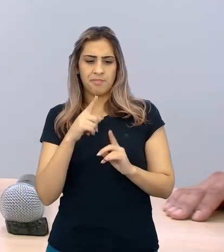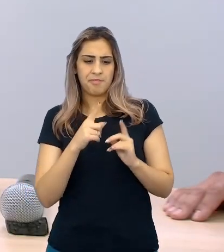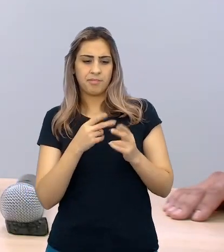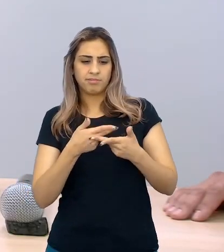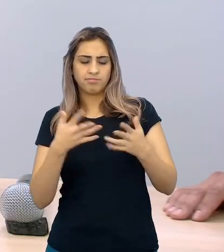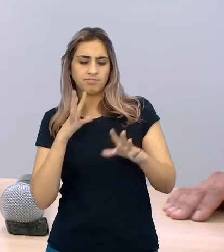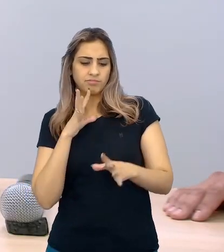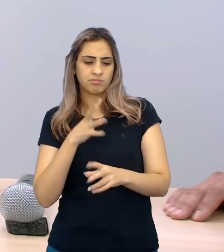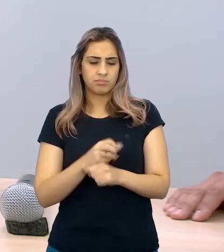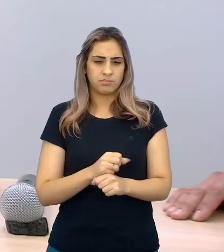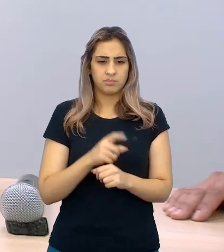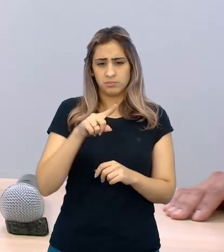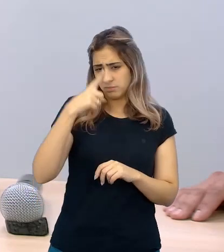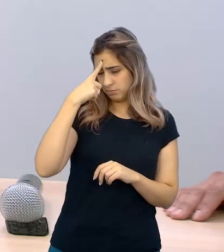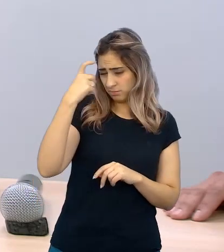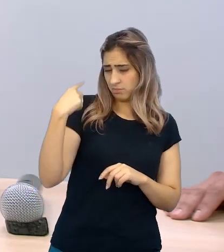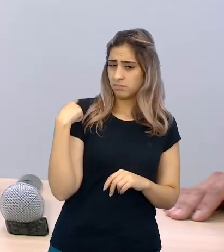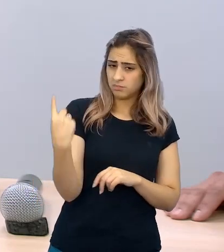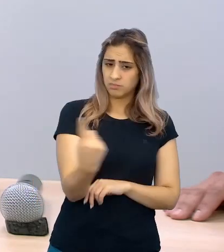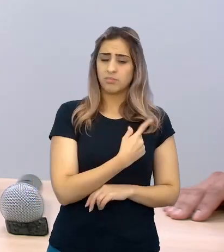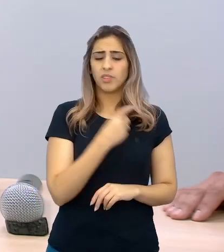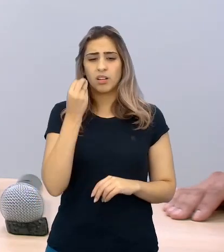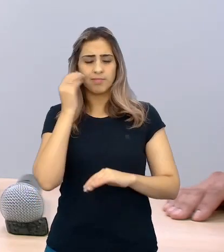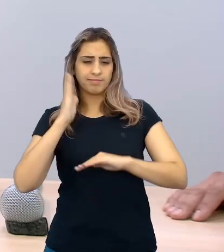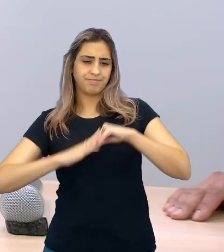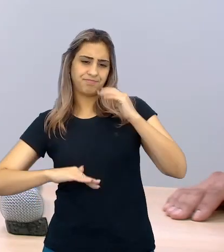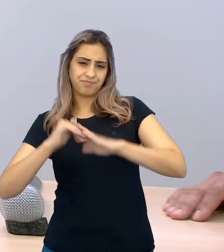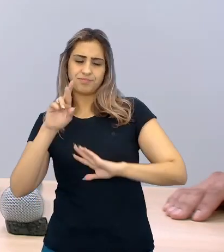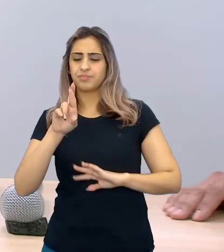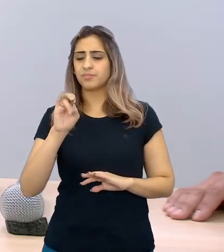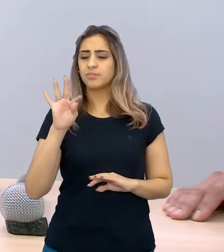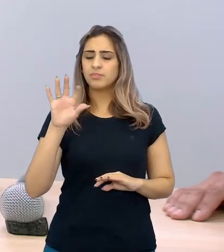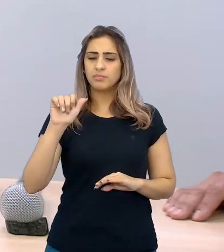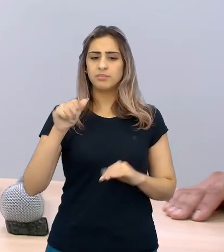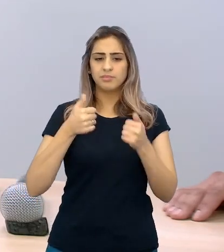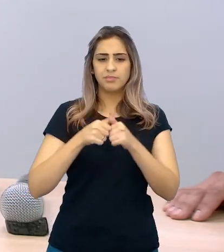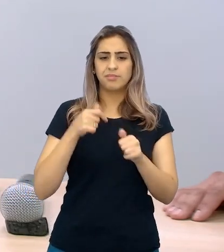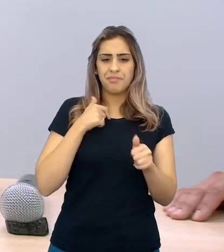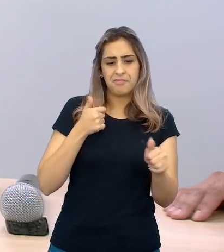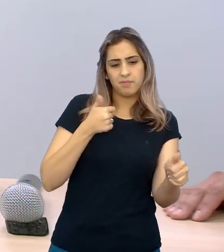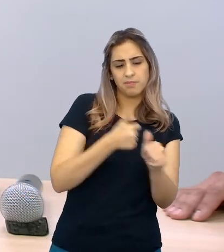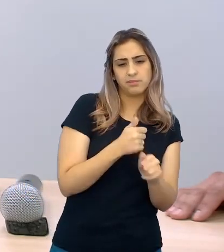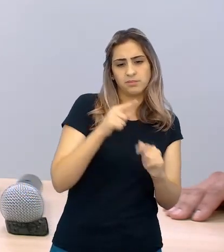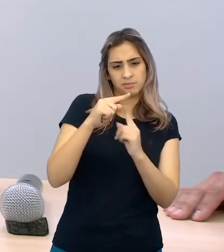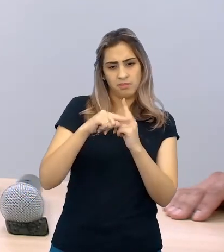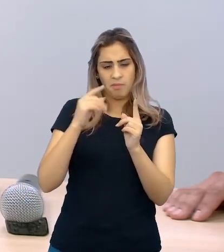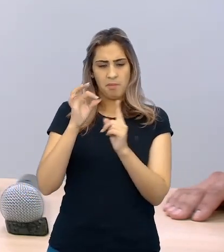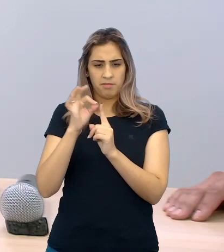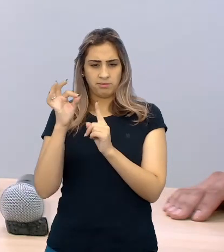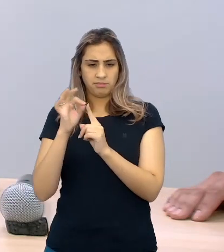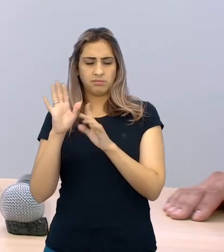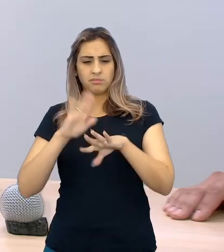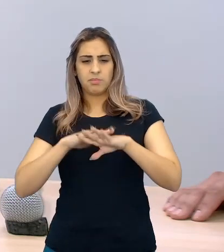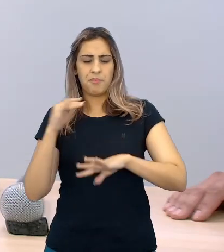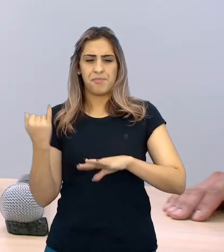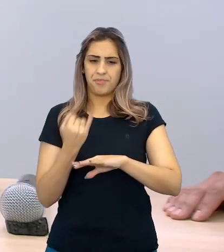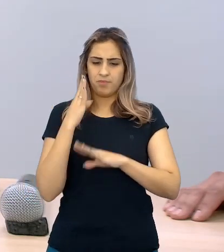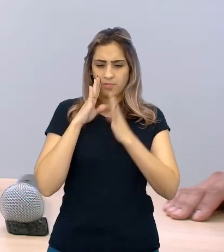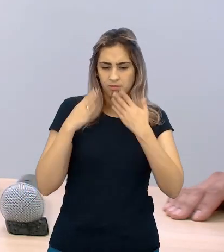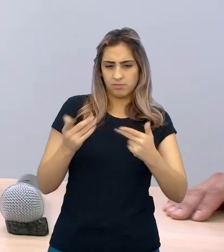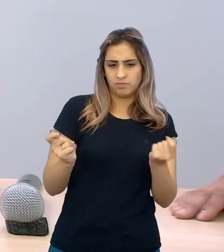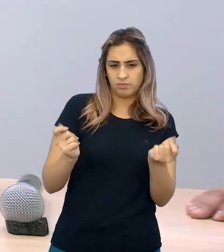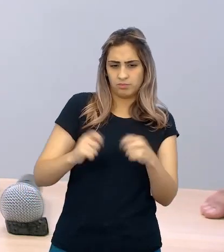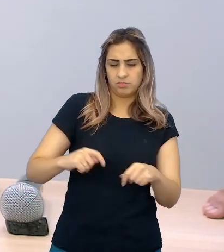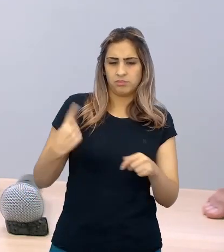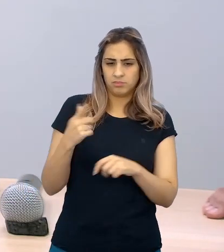plano cartesiano. E a ideia da gente é tentar construir uma reta que fique lá perto desses pontos, o mais próximo possível, né, Osmar? Sim. Mas uma reta, por